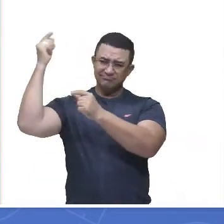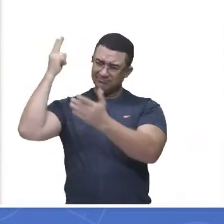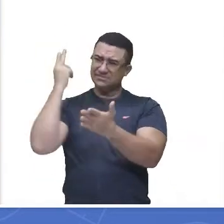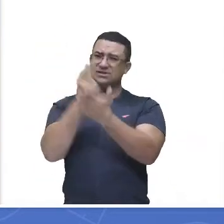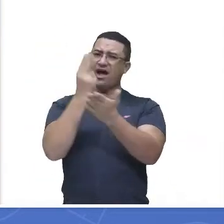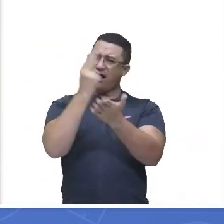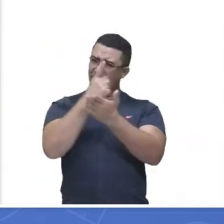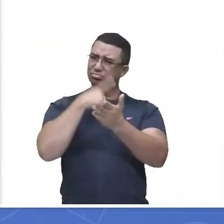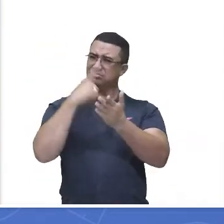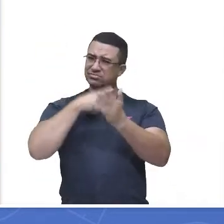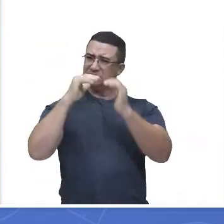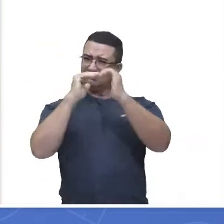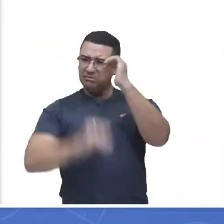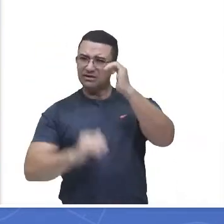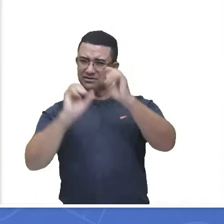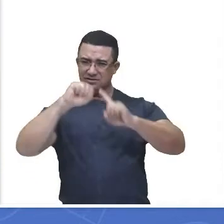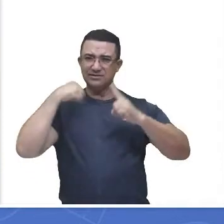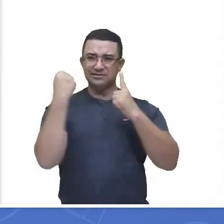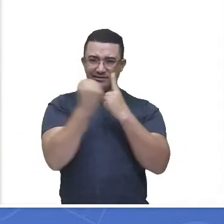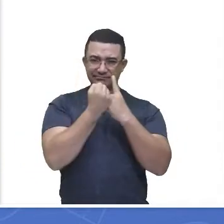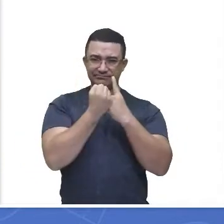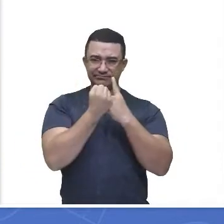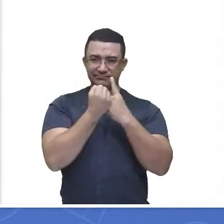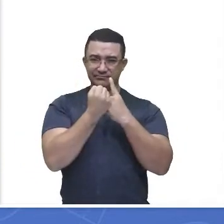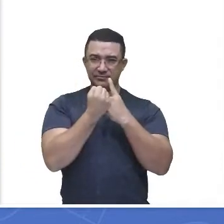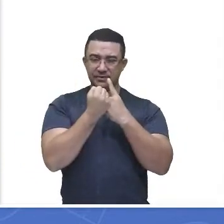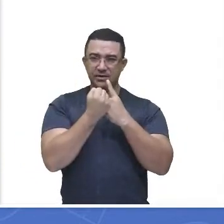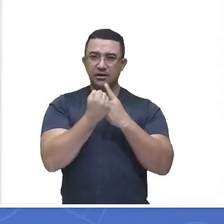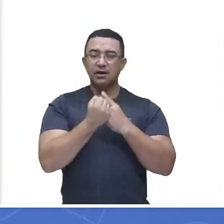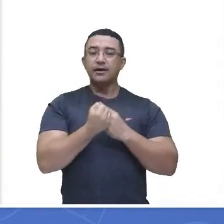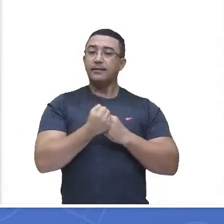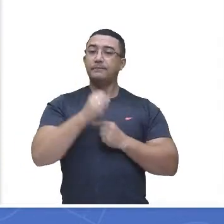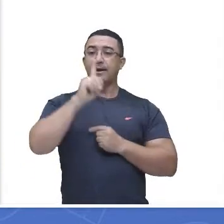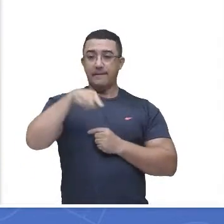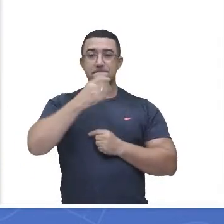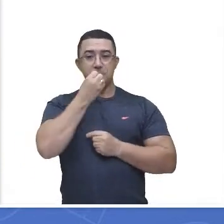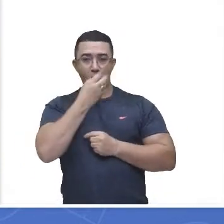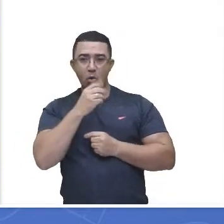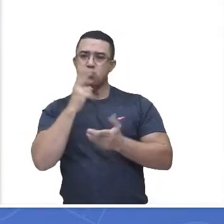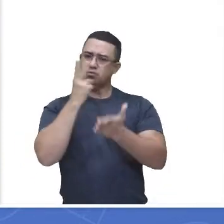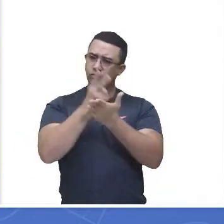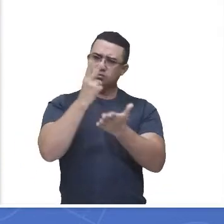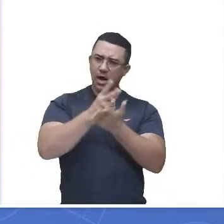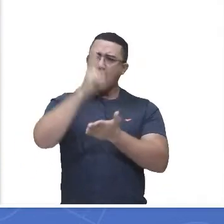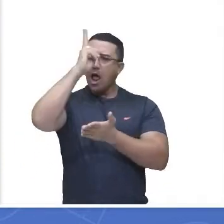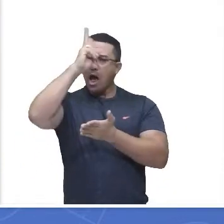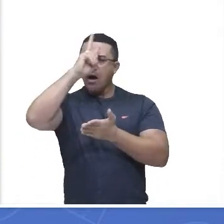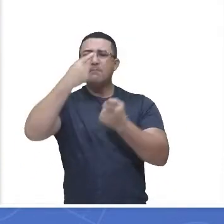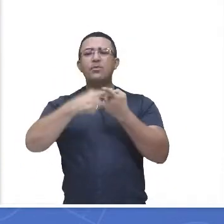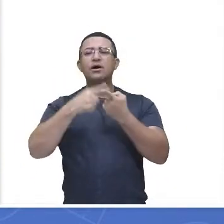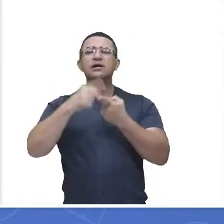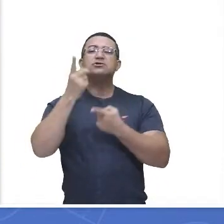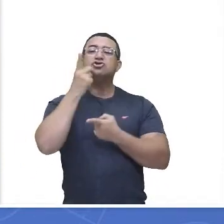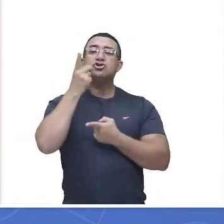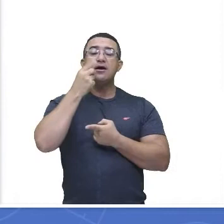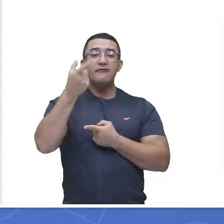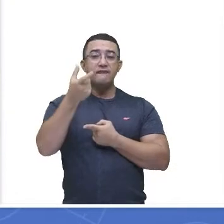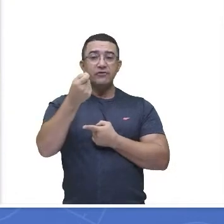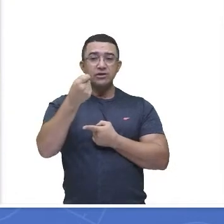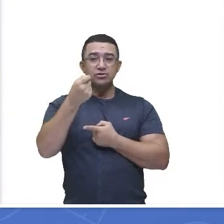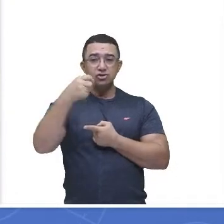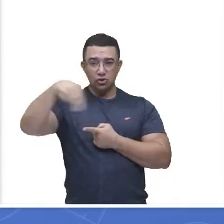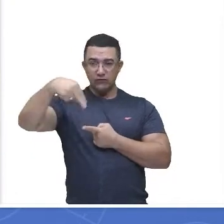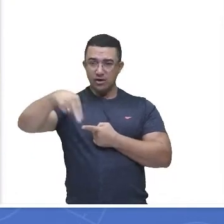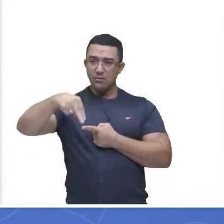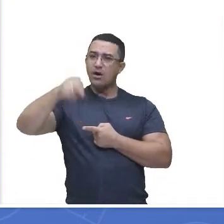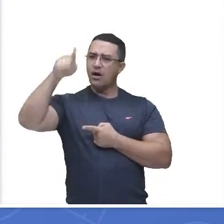sempre desponta na frente, né? Então é bom a gente sempre lembrar o porquê que esse dia é importante e lutar todos